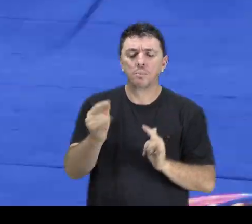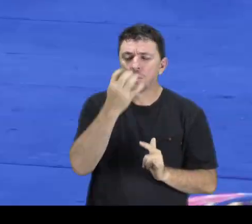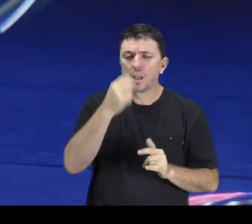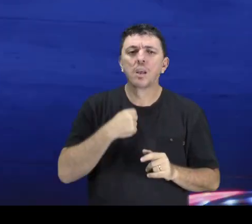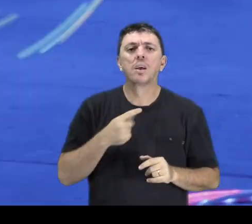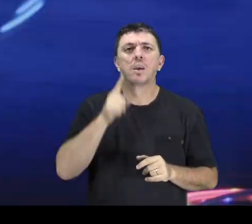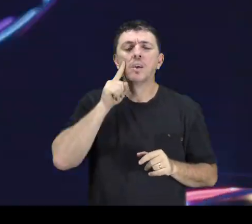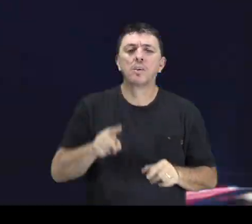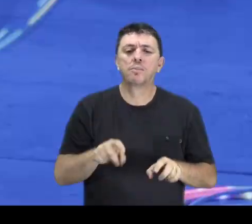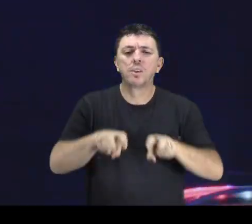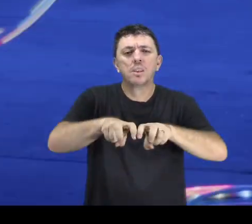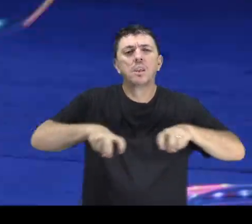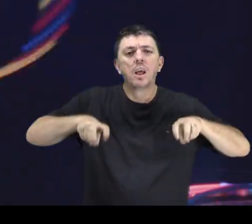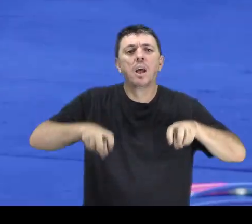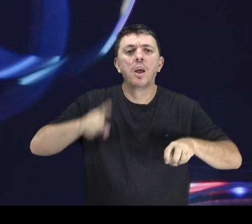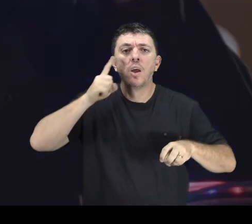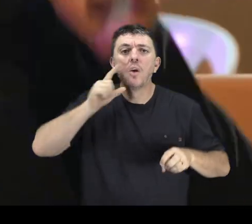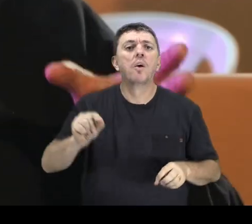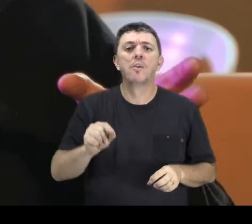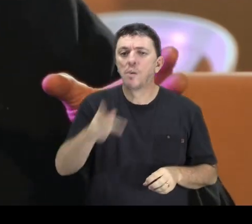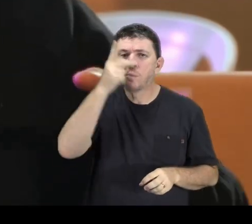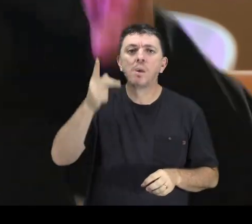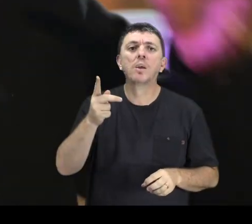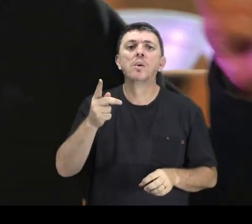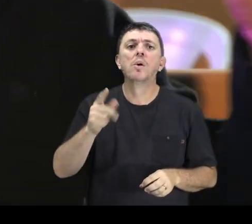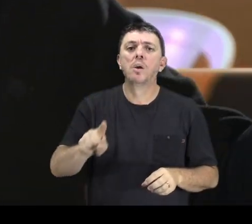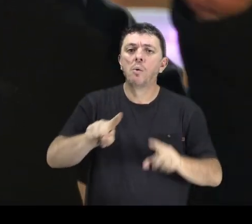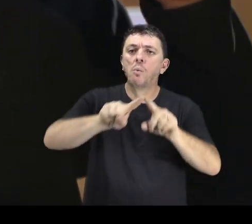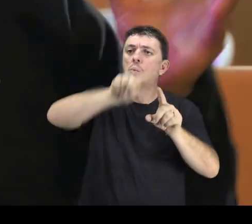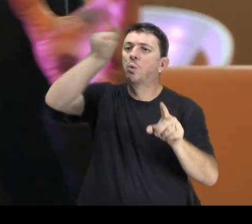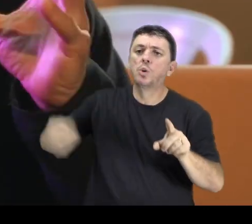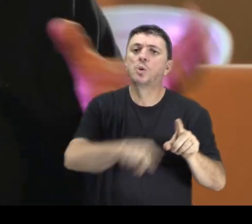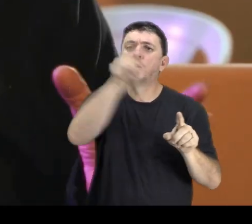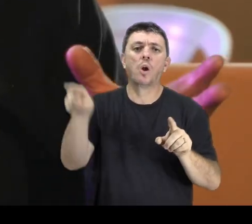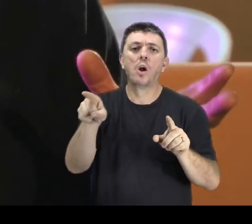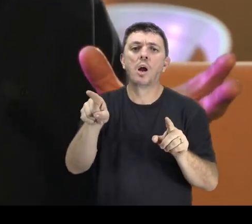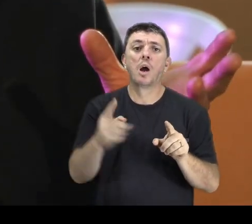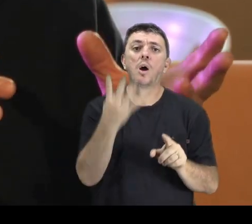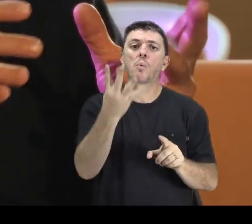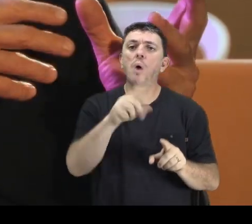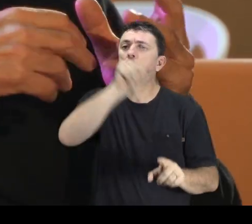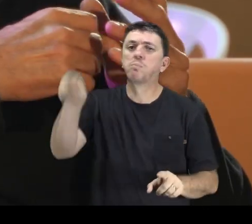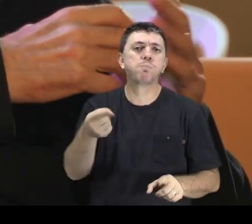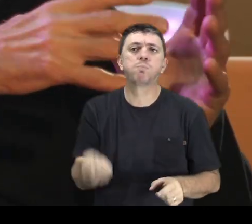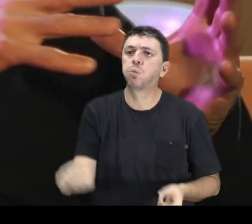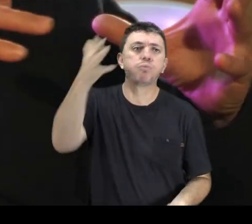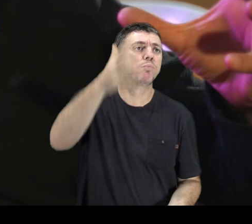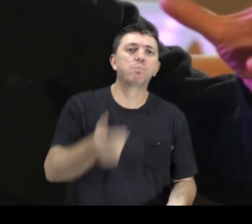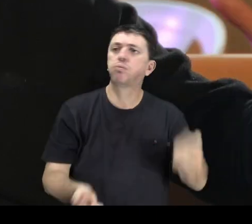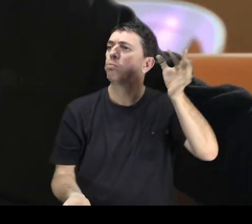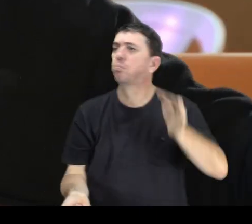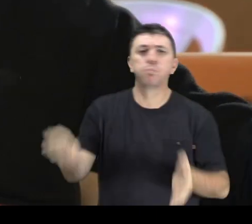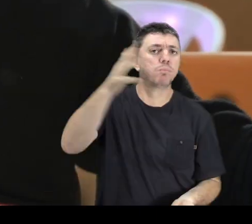jogando 4 aros. Para mim, naquele momento, parecia 25, né? Uau! Eu fiquei louco de ver aquilo. É. E aí eu comecei